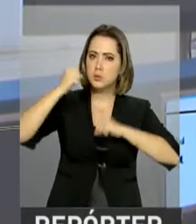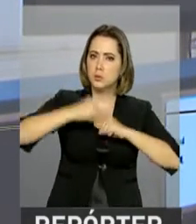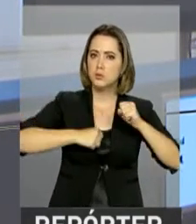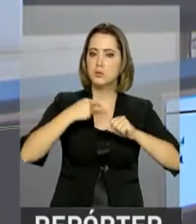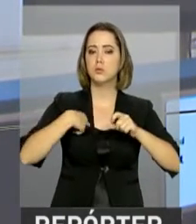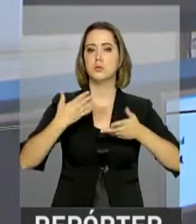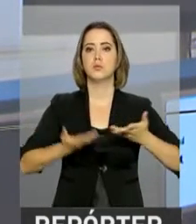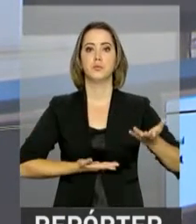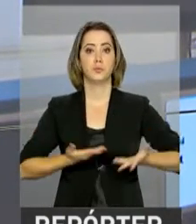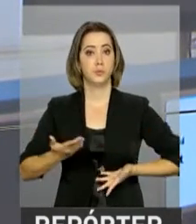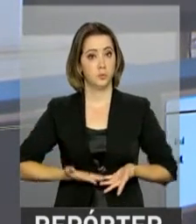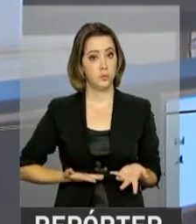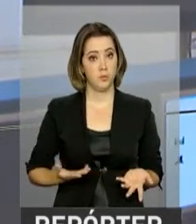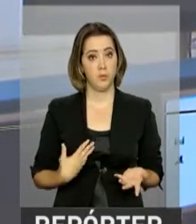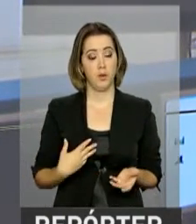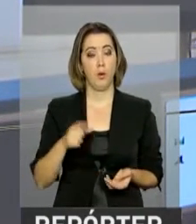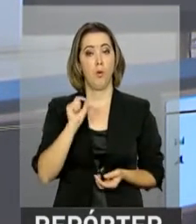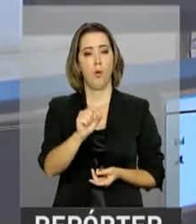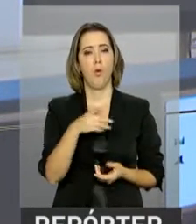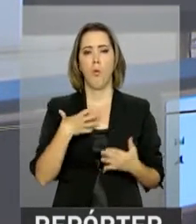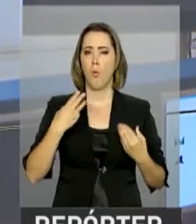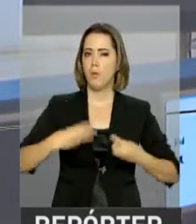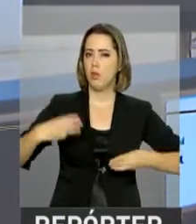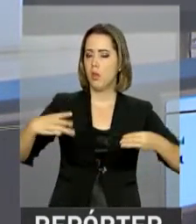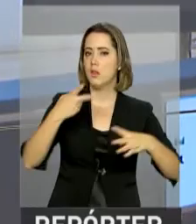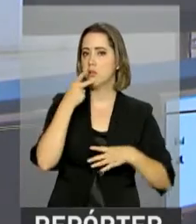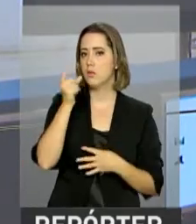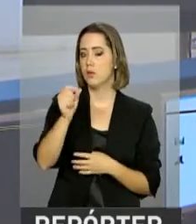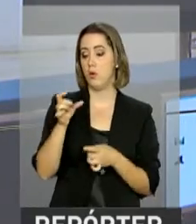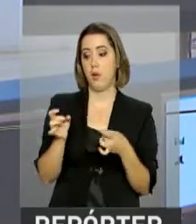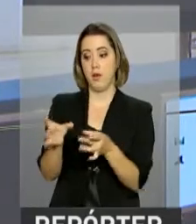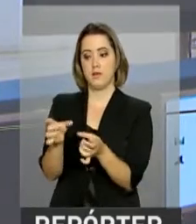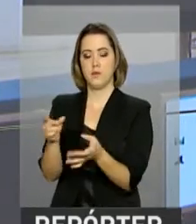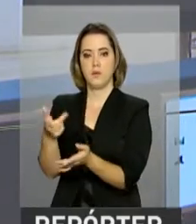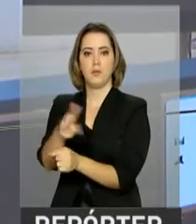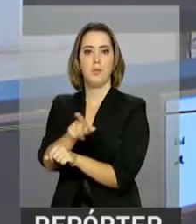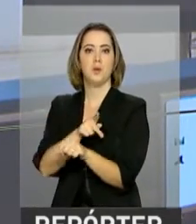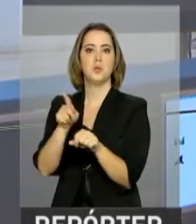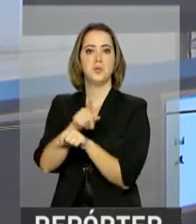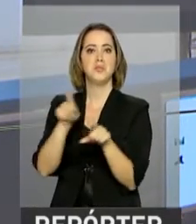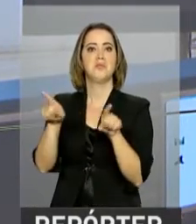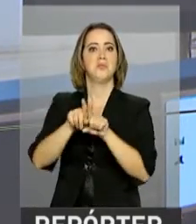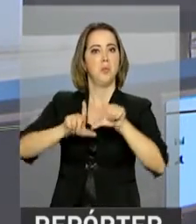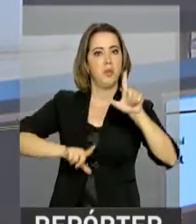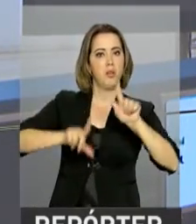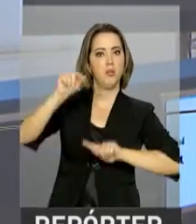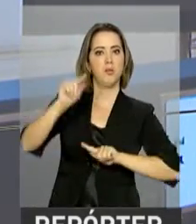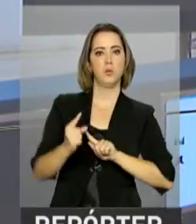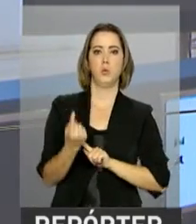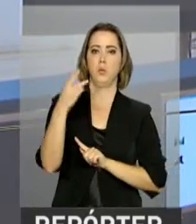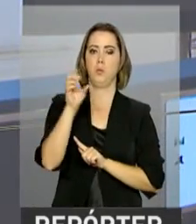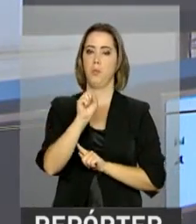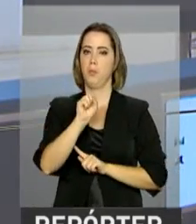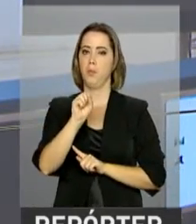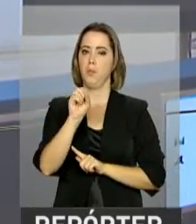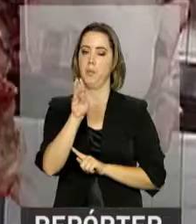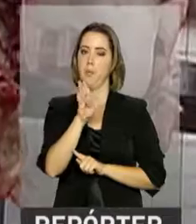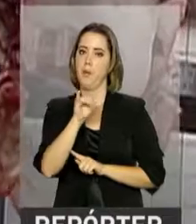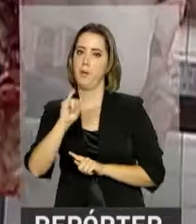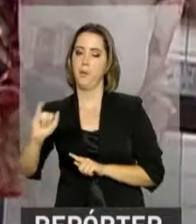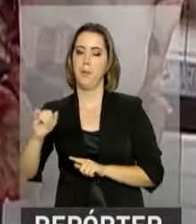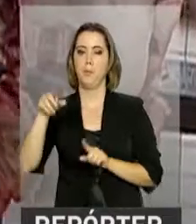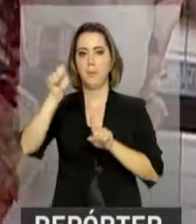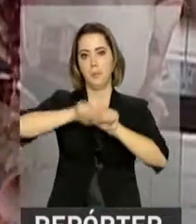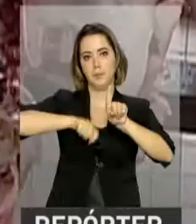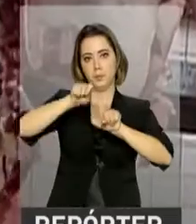comércio exterior e serviços segundo o órgão as exportações também bateram recorde no primeiro bimestre deste ano